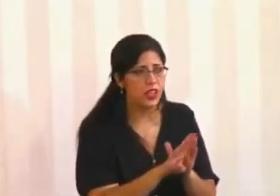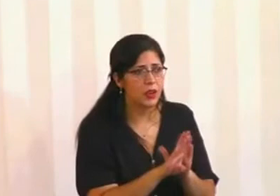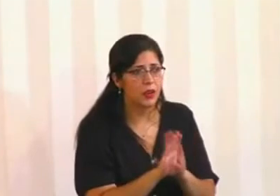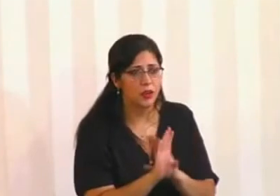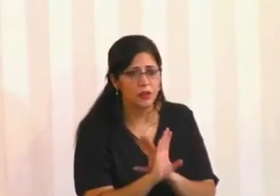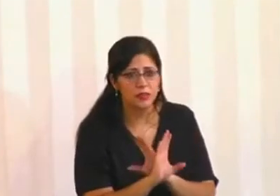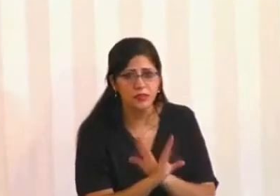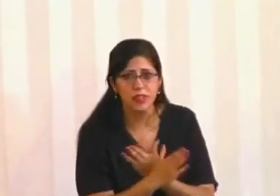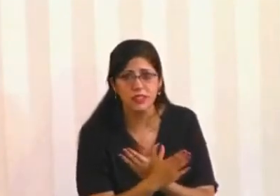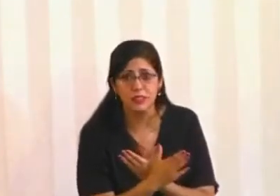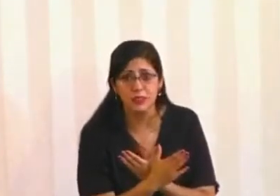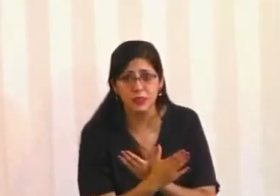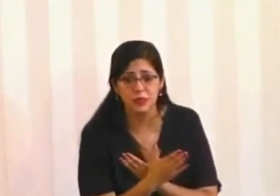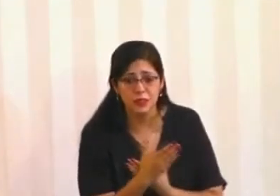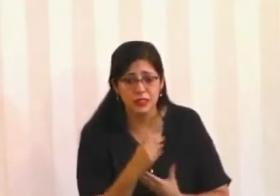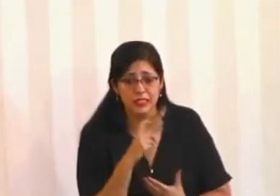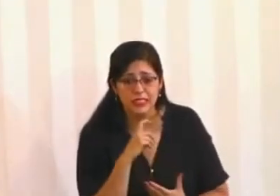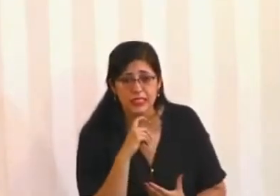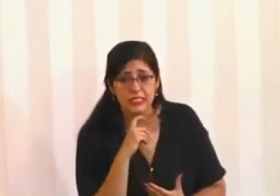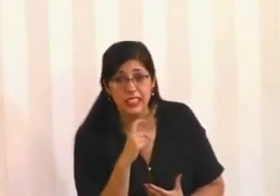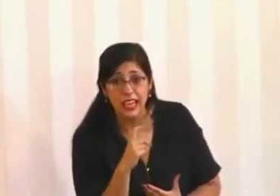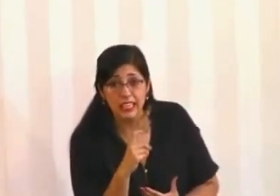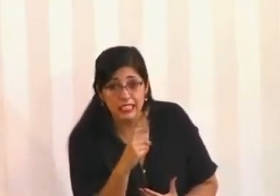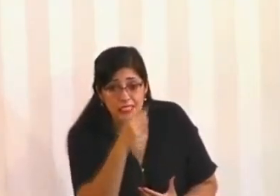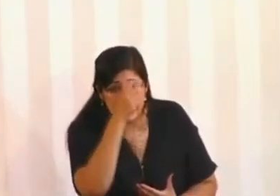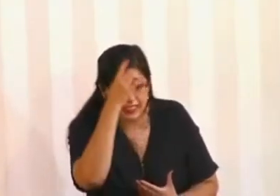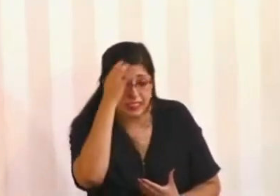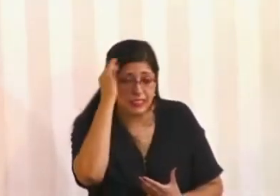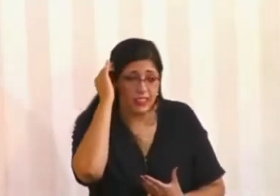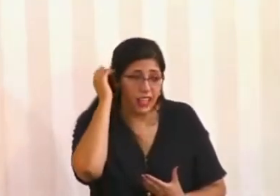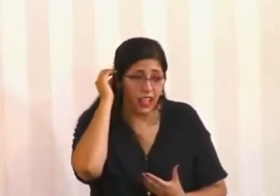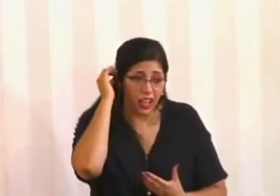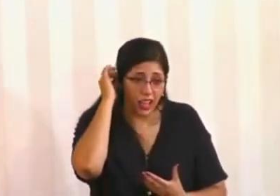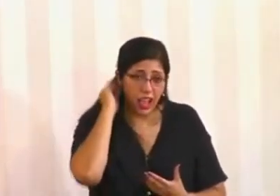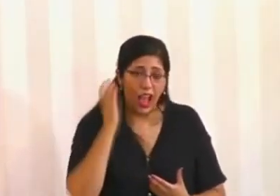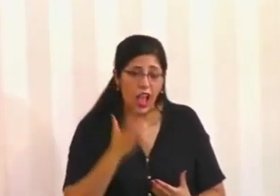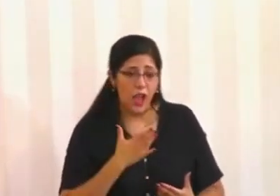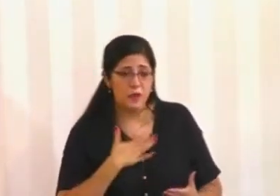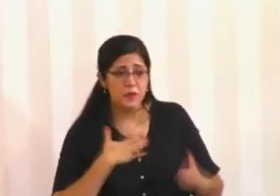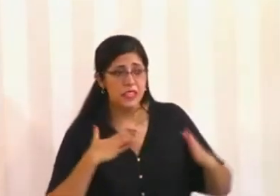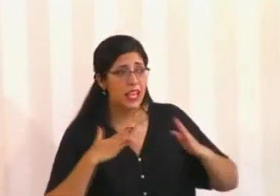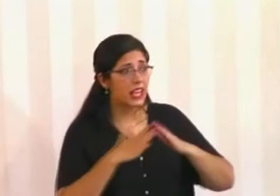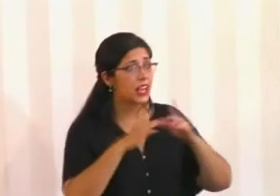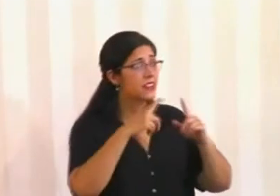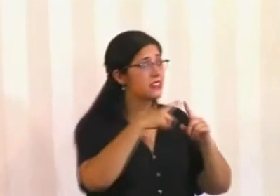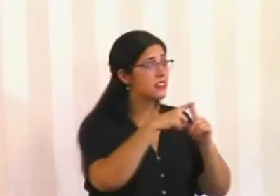recompensa. Eu volto para a minha terra, eu volto para o meu país, e a minha igreja não veio me receber.